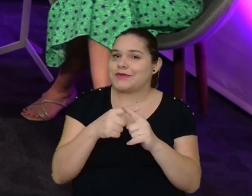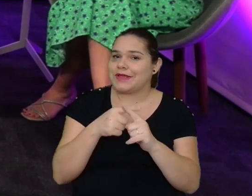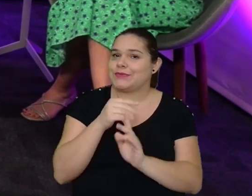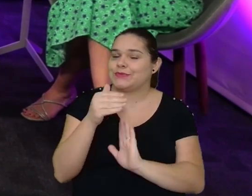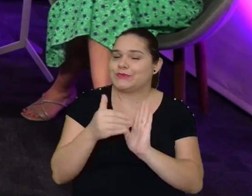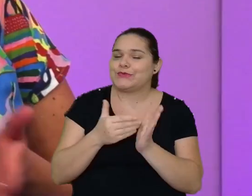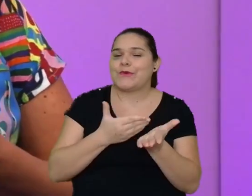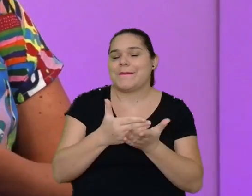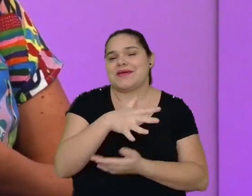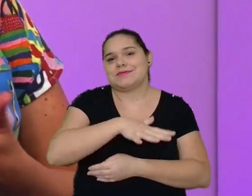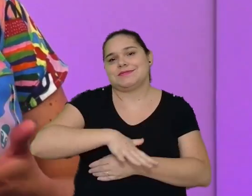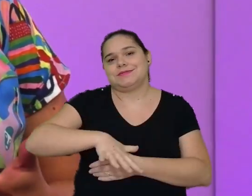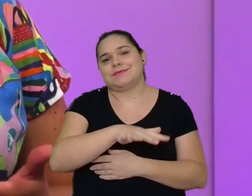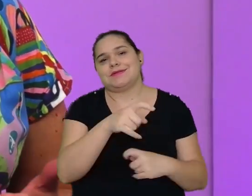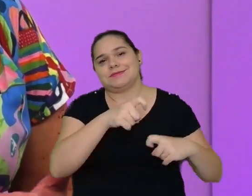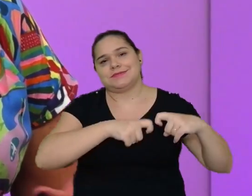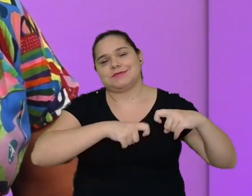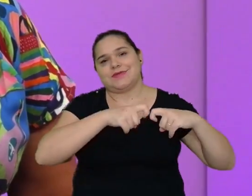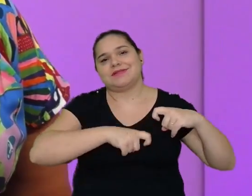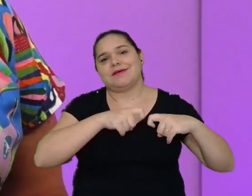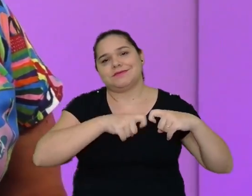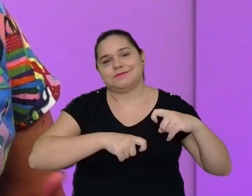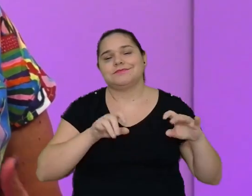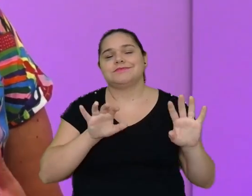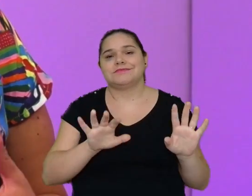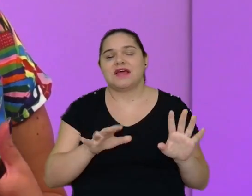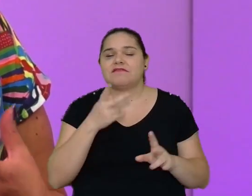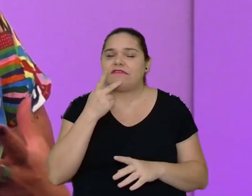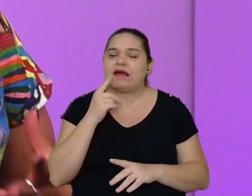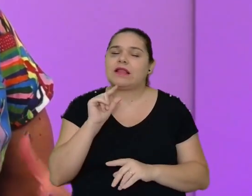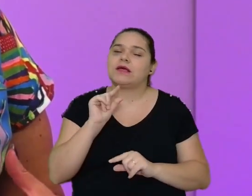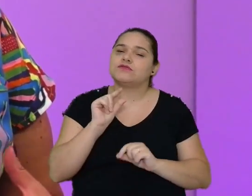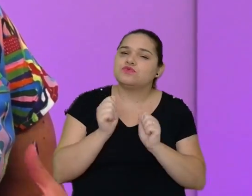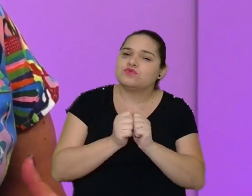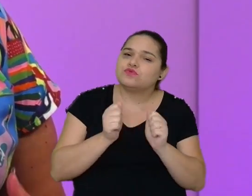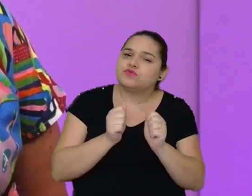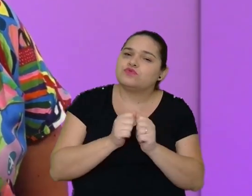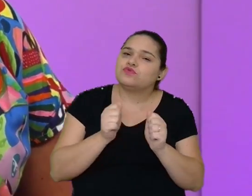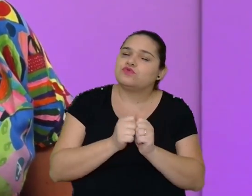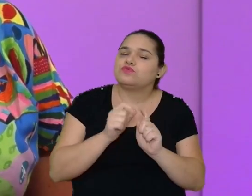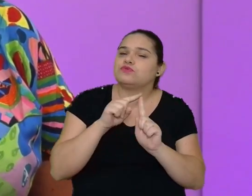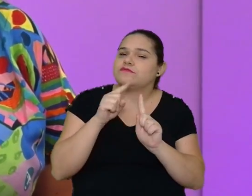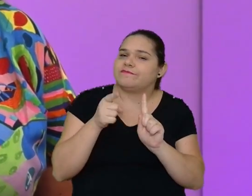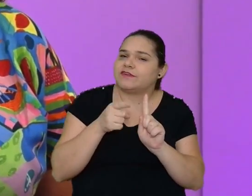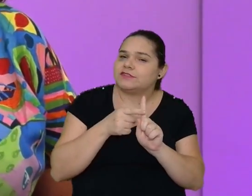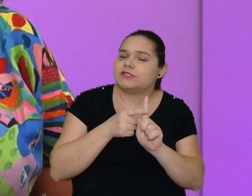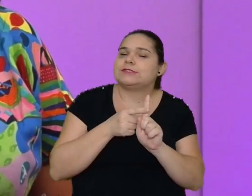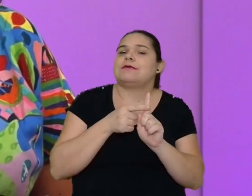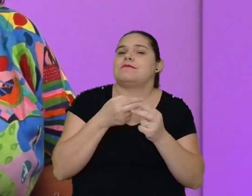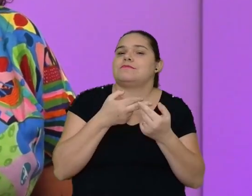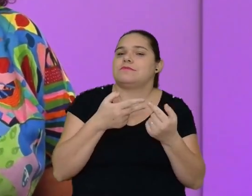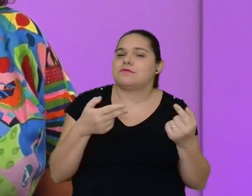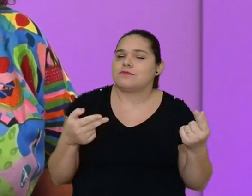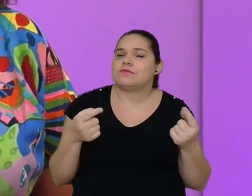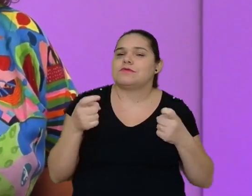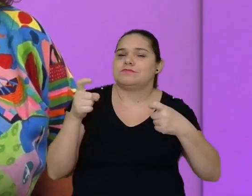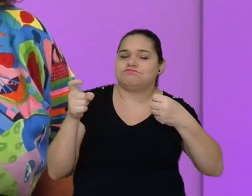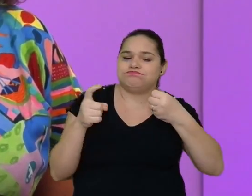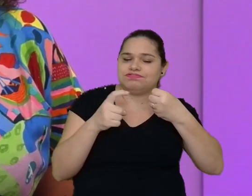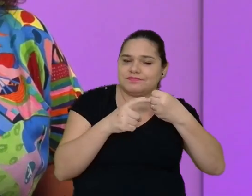sexualidade. E aí a gente fala um pouco da fertilidade, a gente tem trazido muito a questão da preservação da